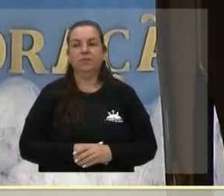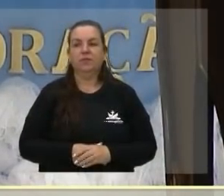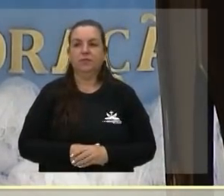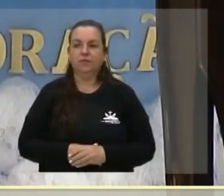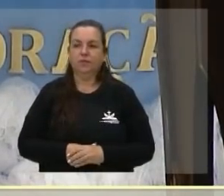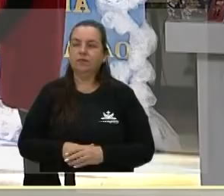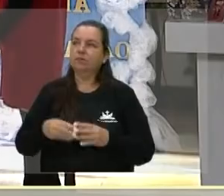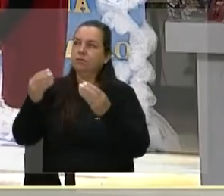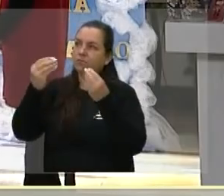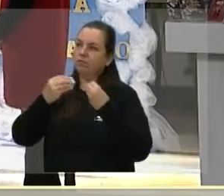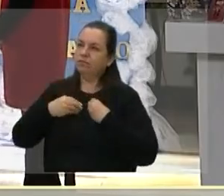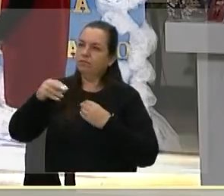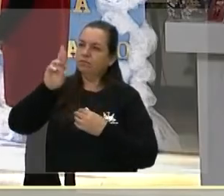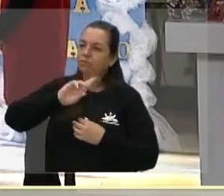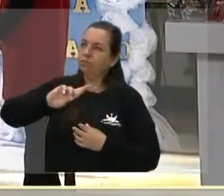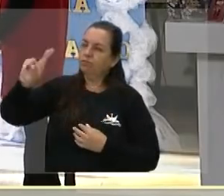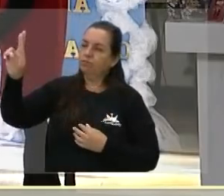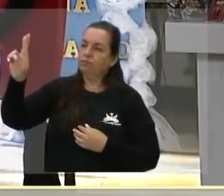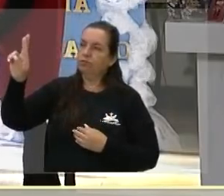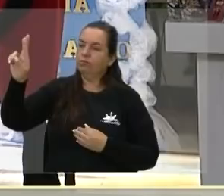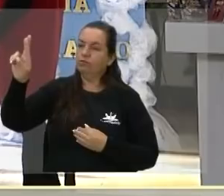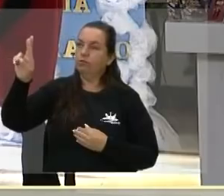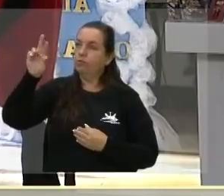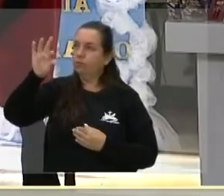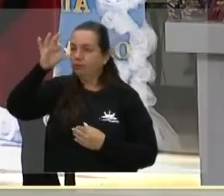thai no senhor esse grande foi